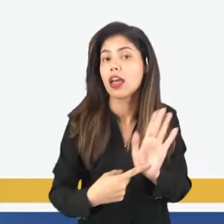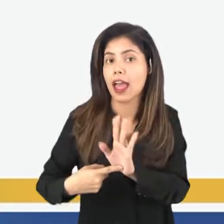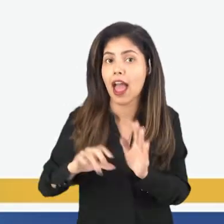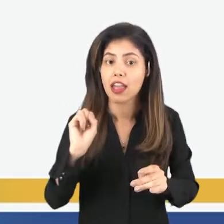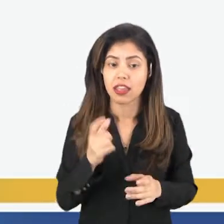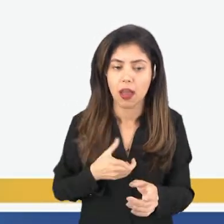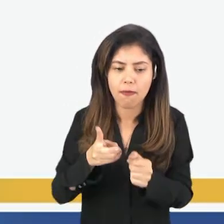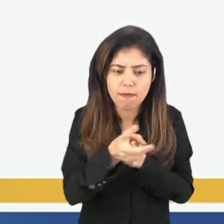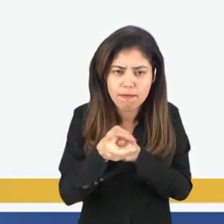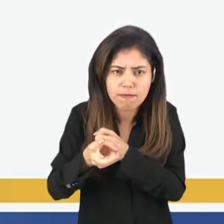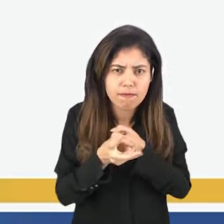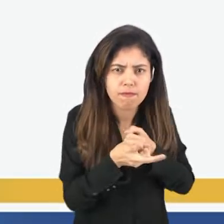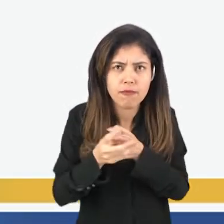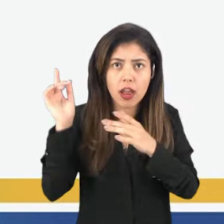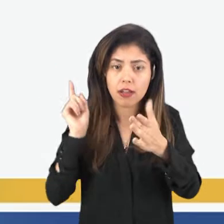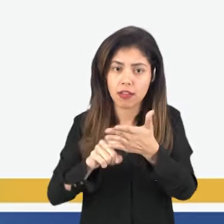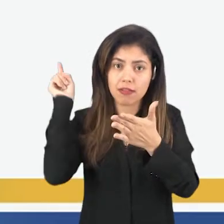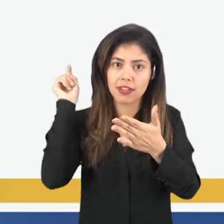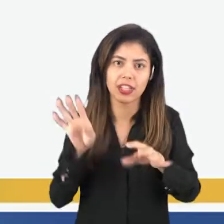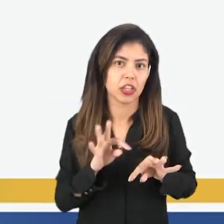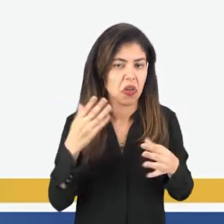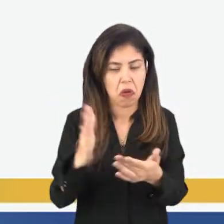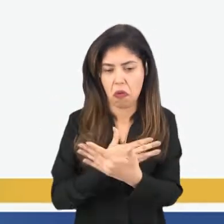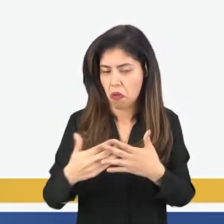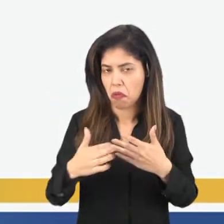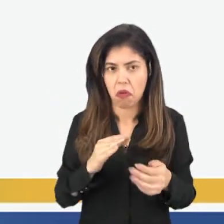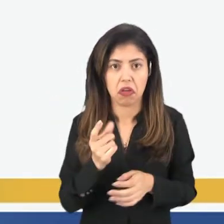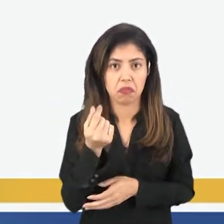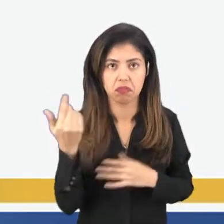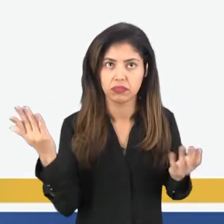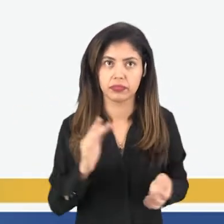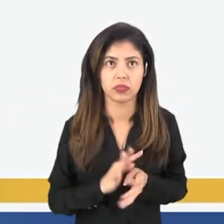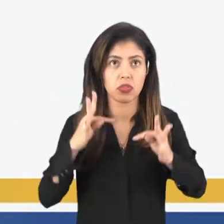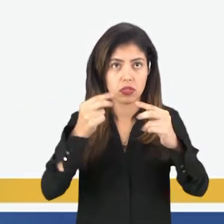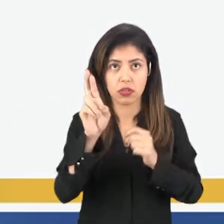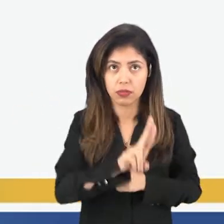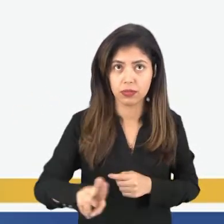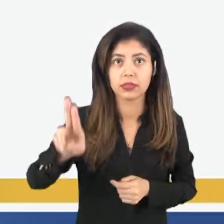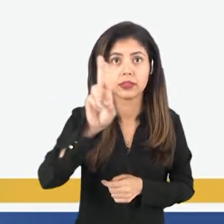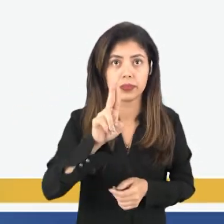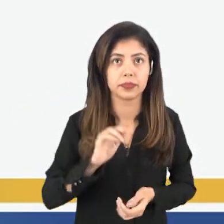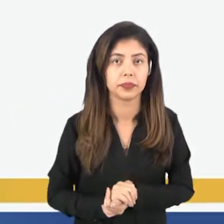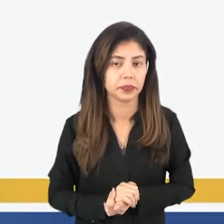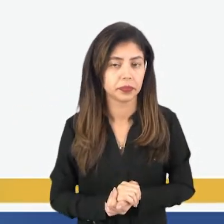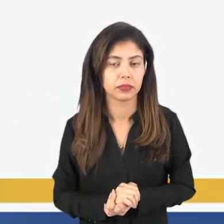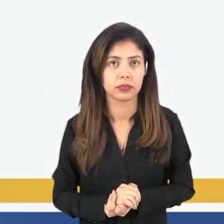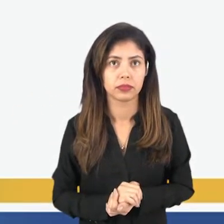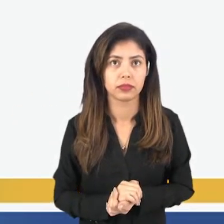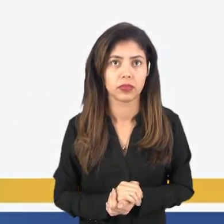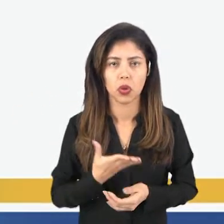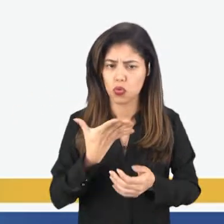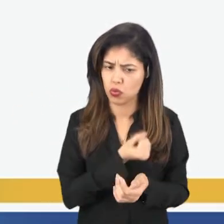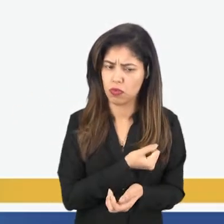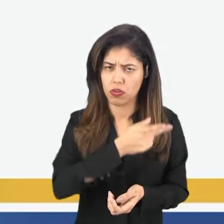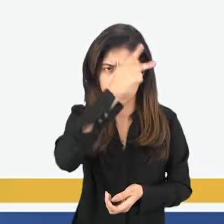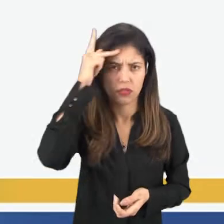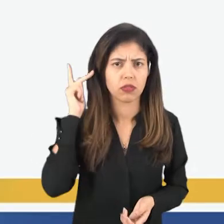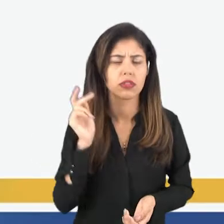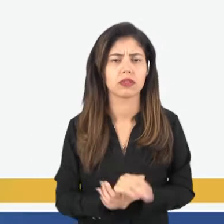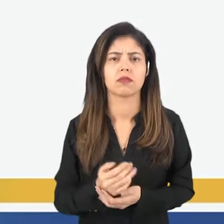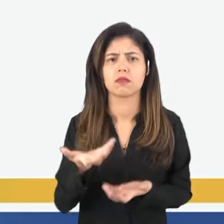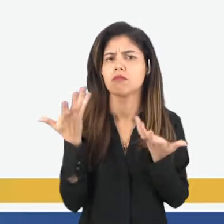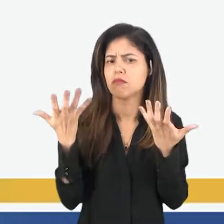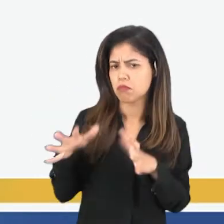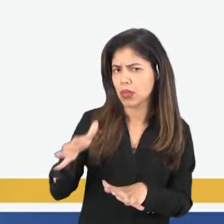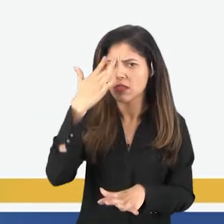que caçam cliques a qualquer custo, se utilizando de todos os recursos disponíveis para envolver inúmeras pessoas que